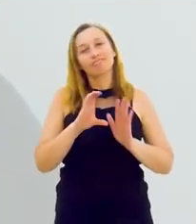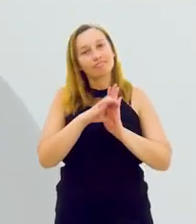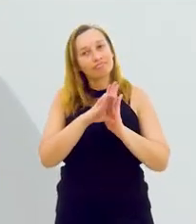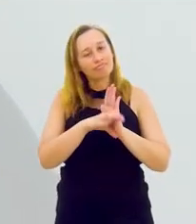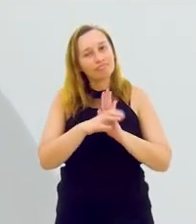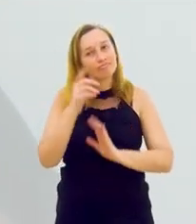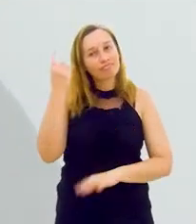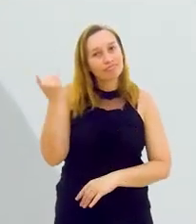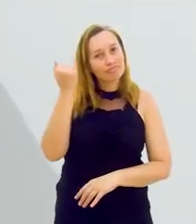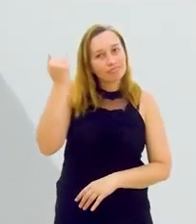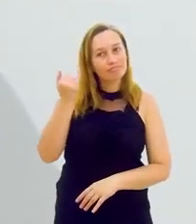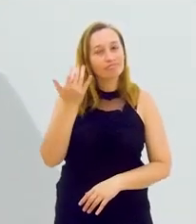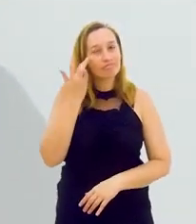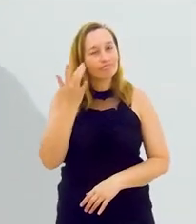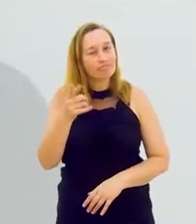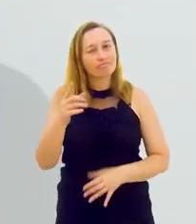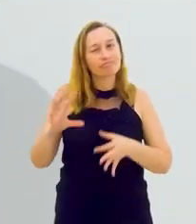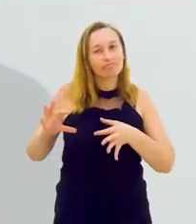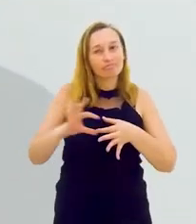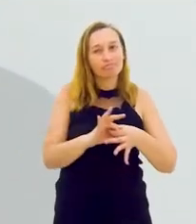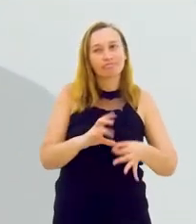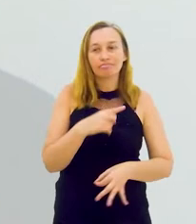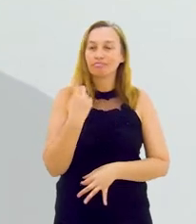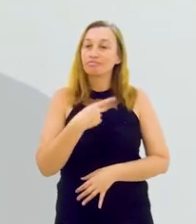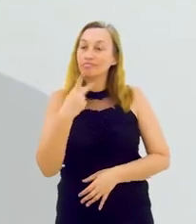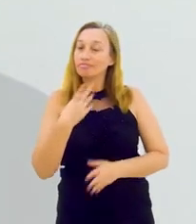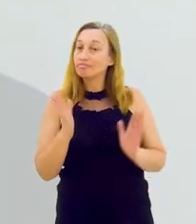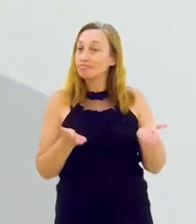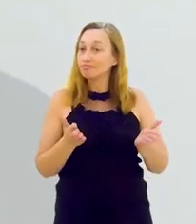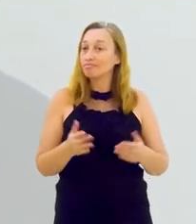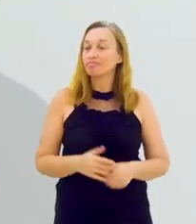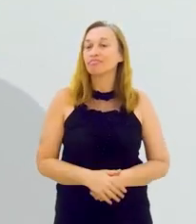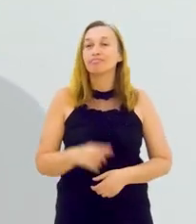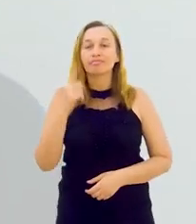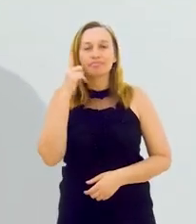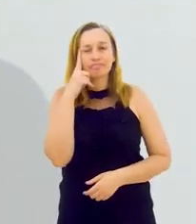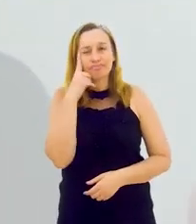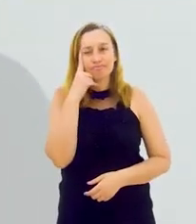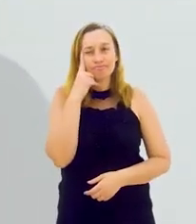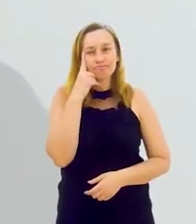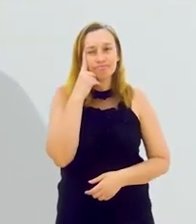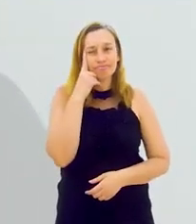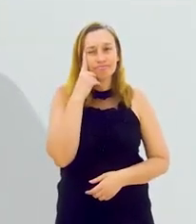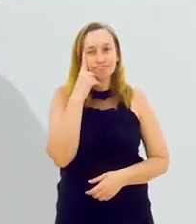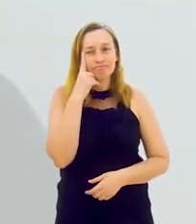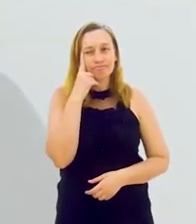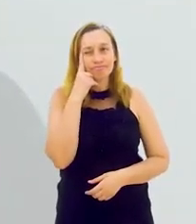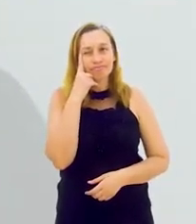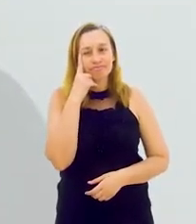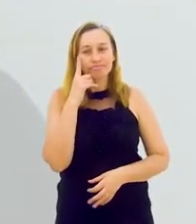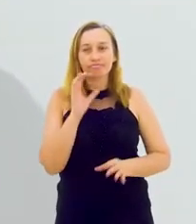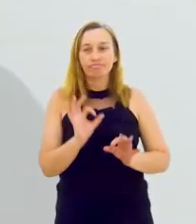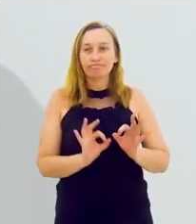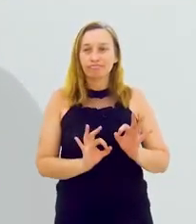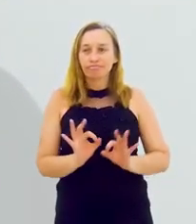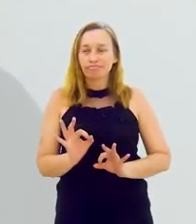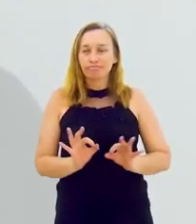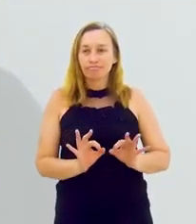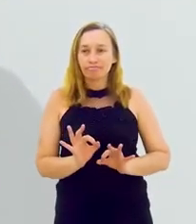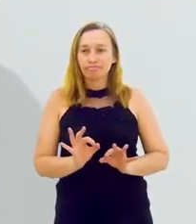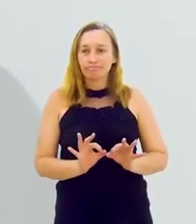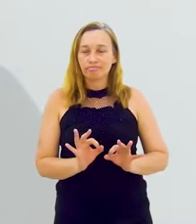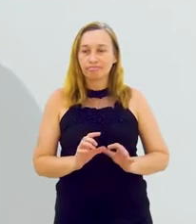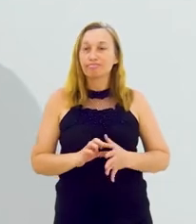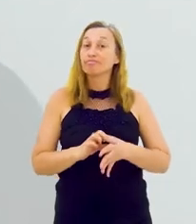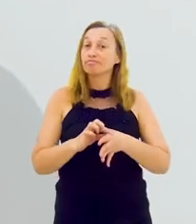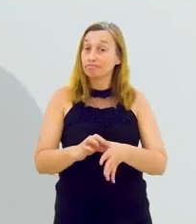conceito importante que eu acho que se conecta com o que a gente está falando agora, que é o pensar numa plataforma de liderança, né?